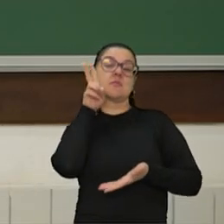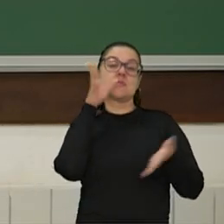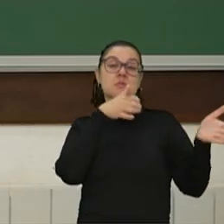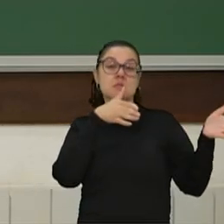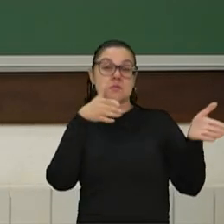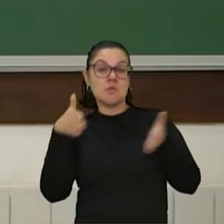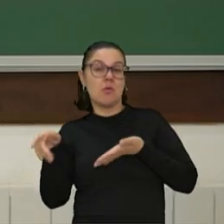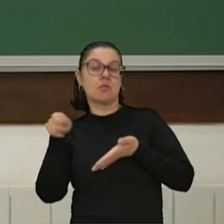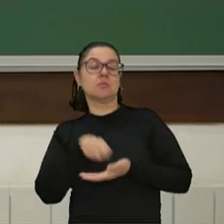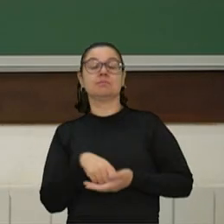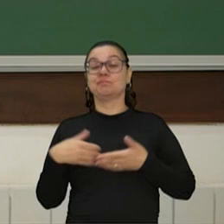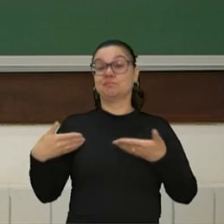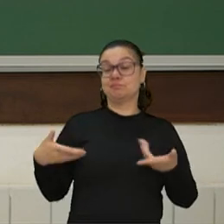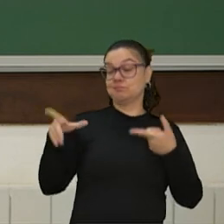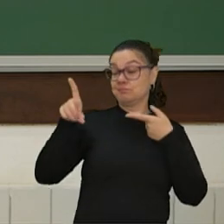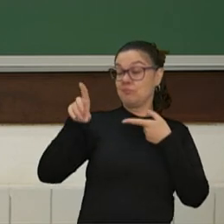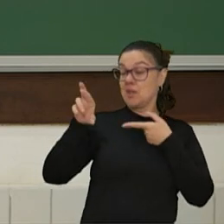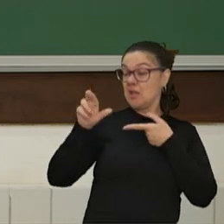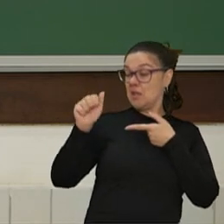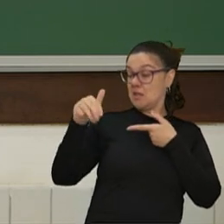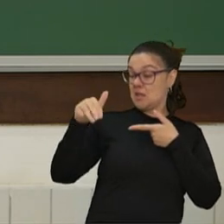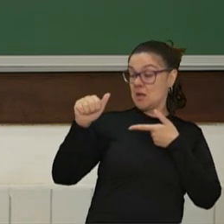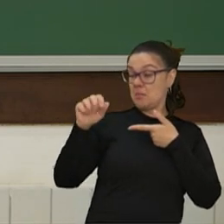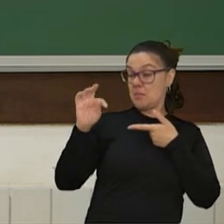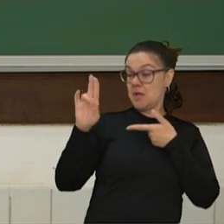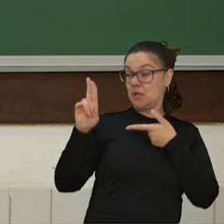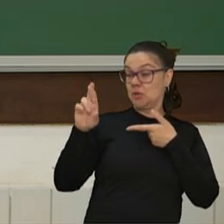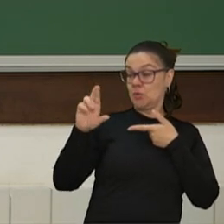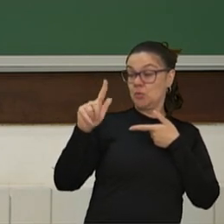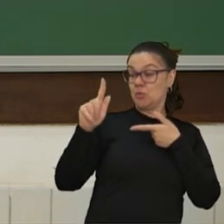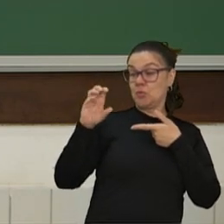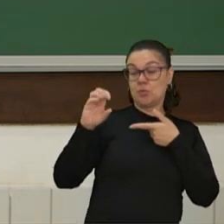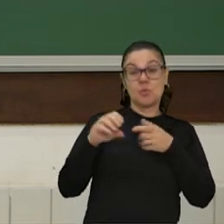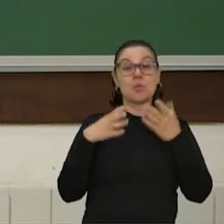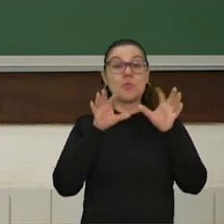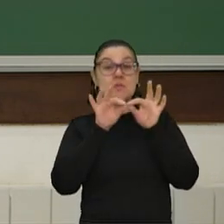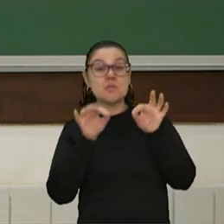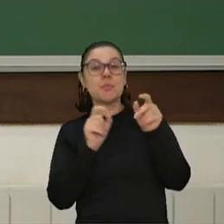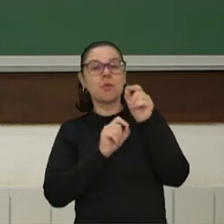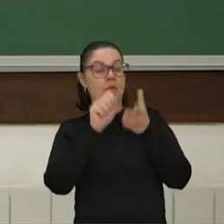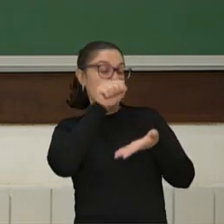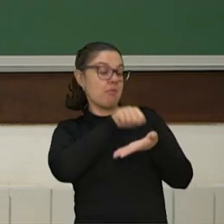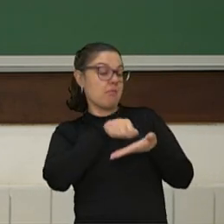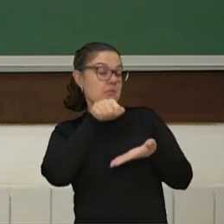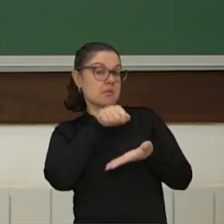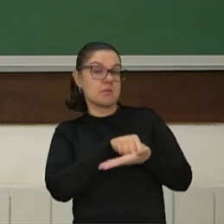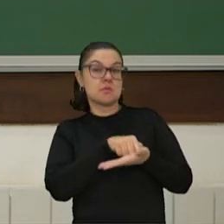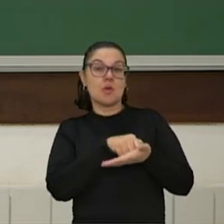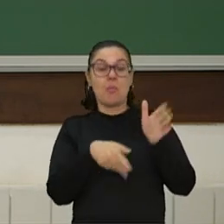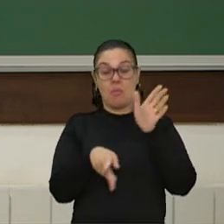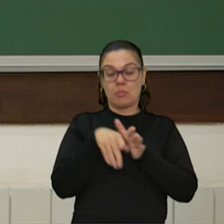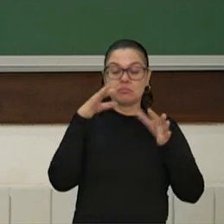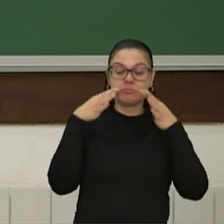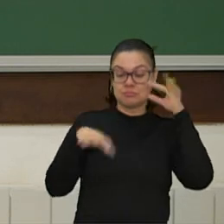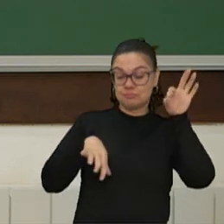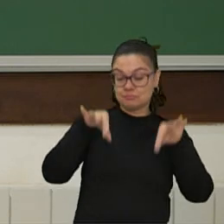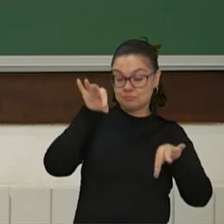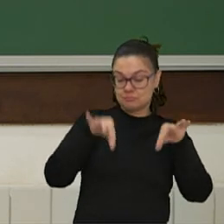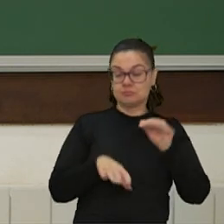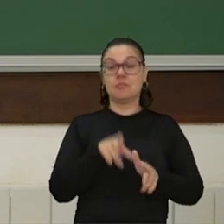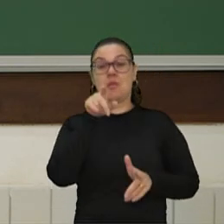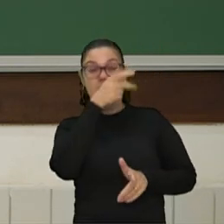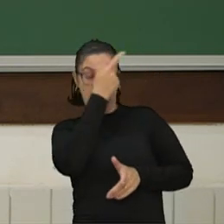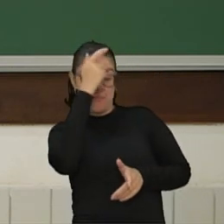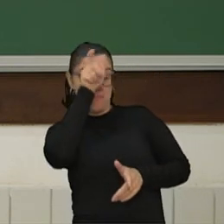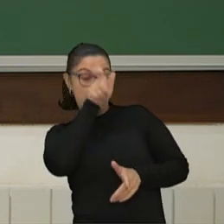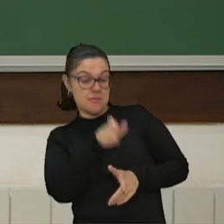né, professora? Ficou na mesma, dramaturgo. Dramaturgo, gente, nada mais é do que um escritor de peça teatral. É uma pessoa